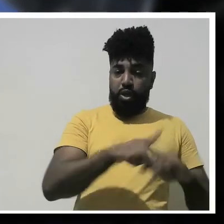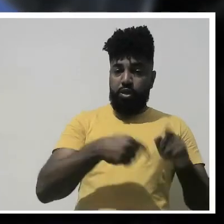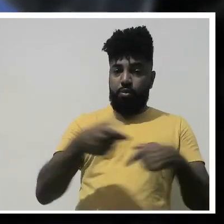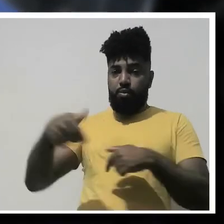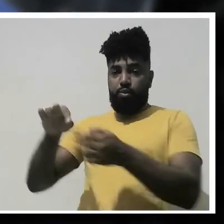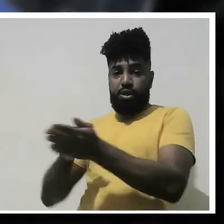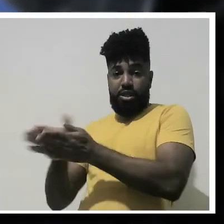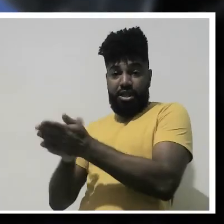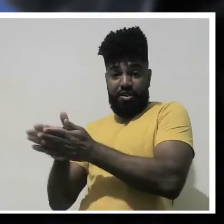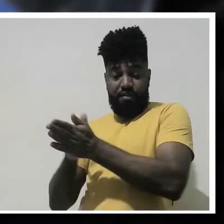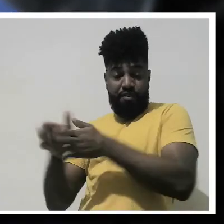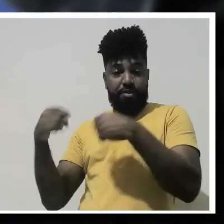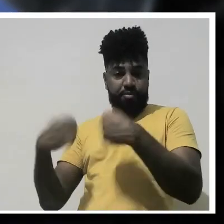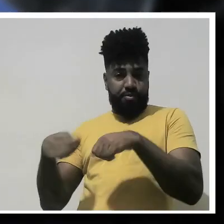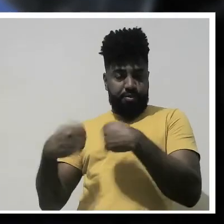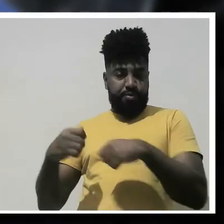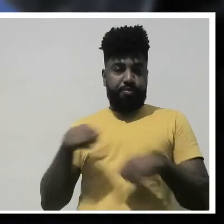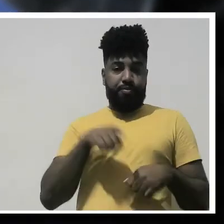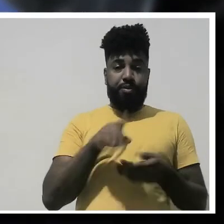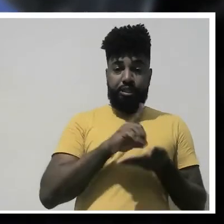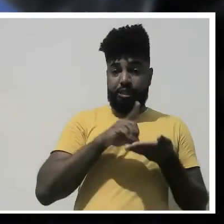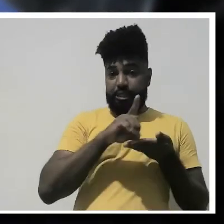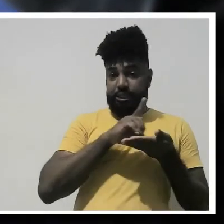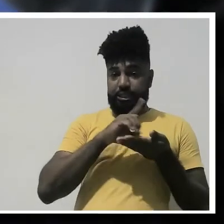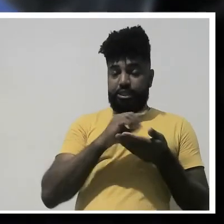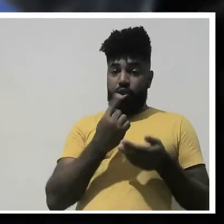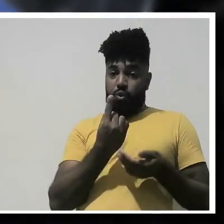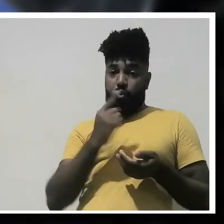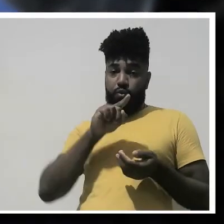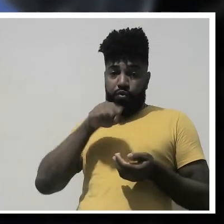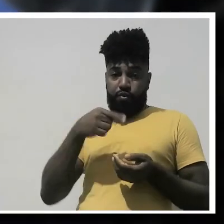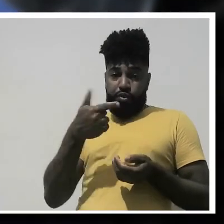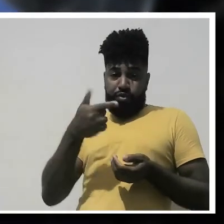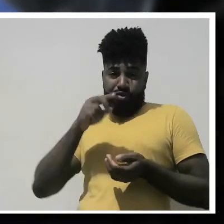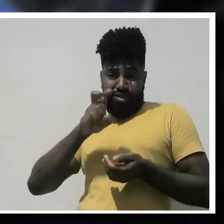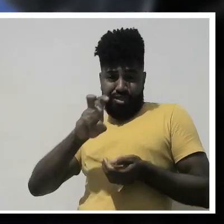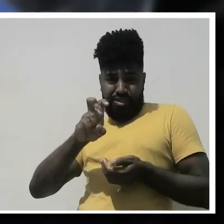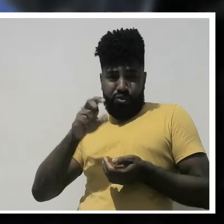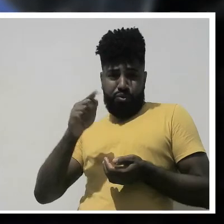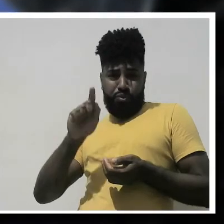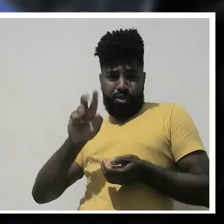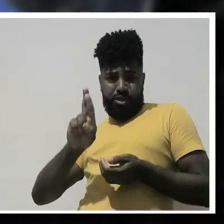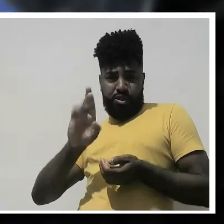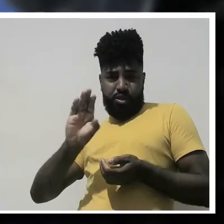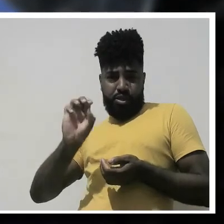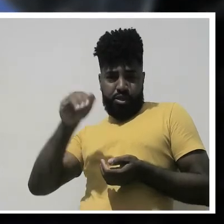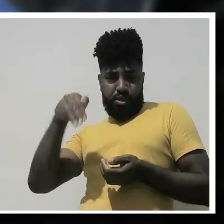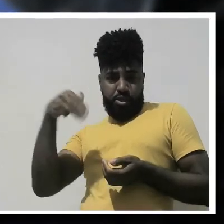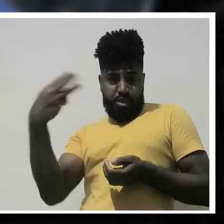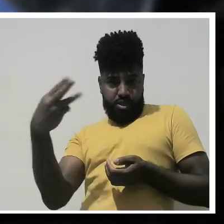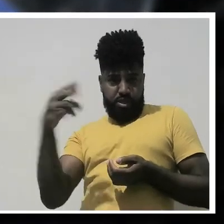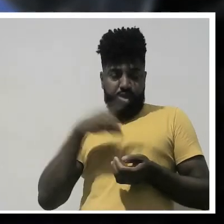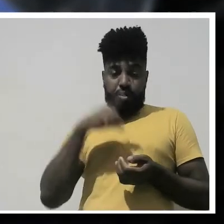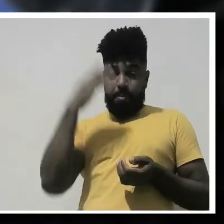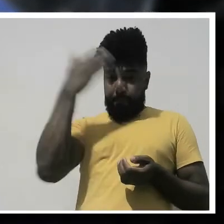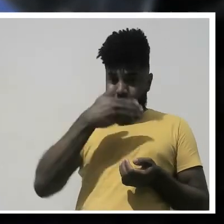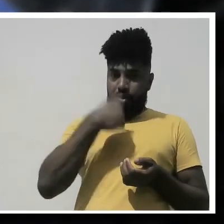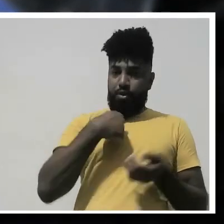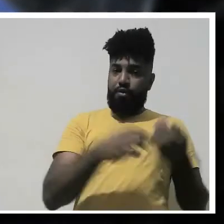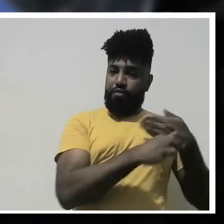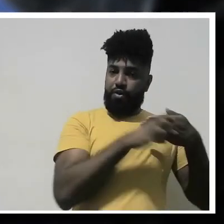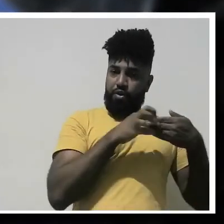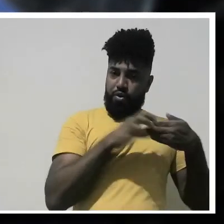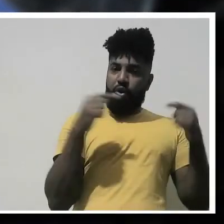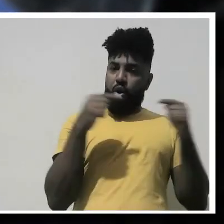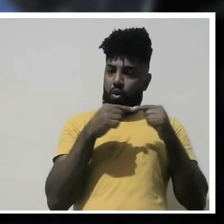esse procedimento. Olha só que interessante, a nossa densidade deu 1,25 gramas por centímetro cúbico. O que mostra que é